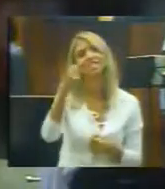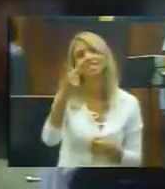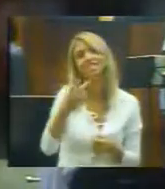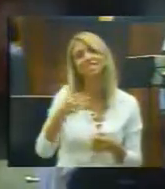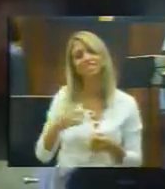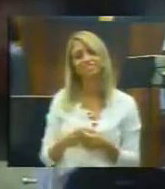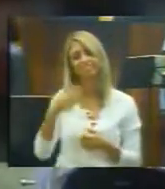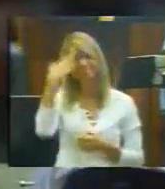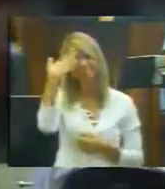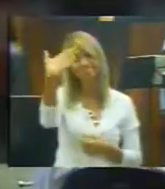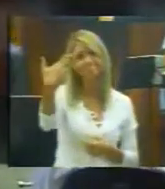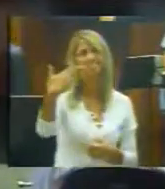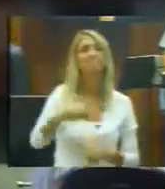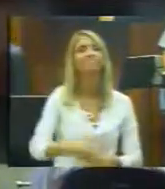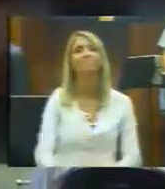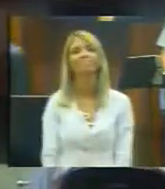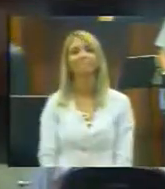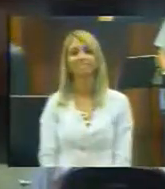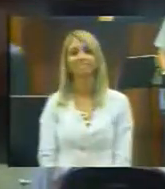vocês.